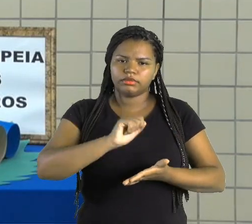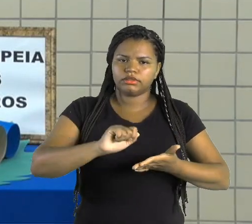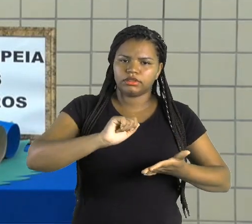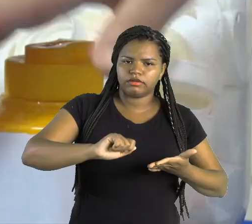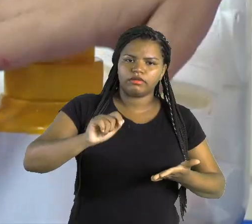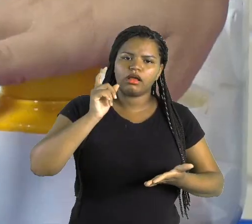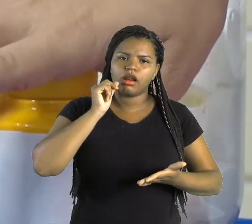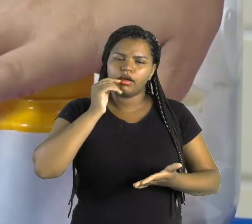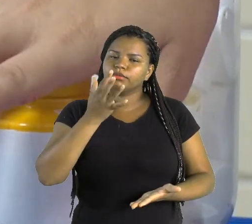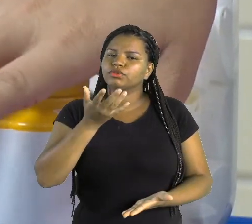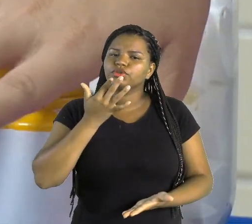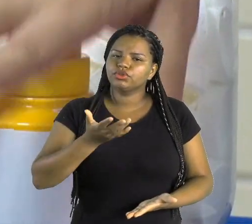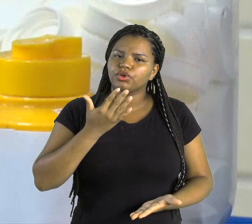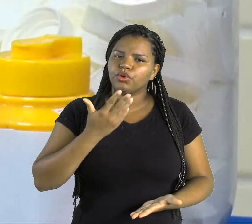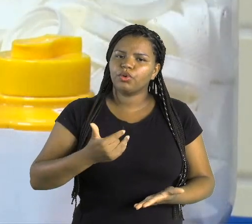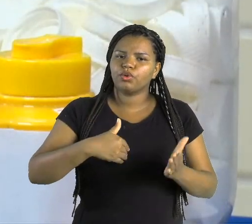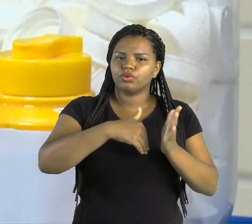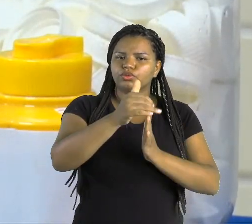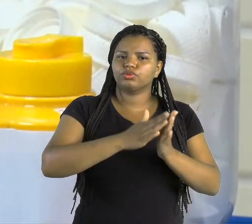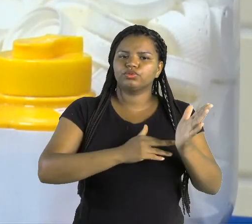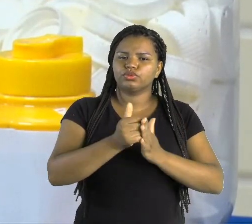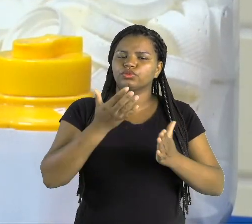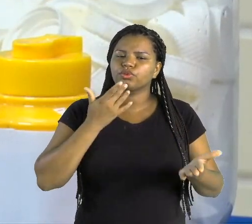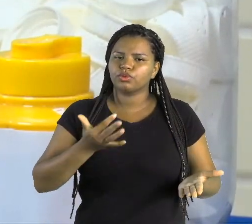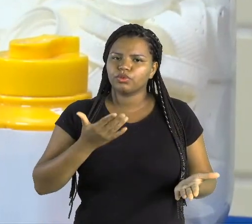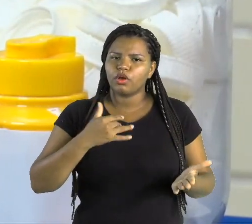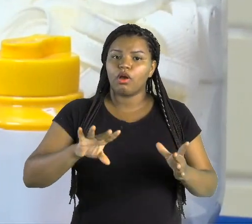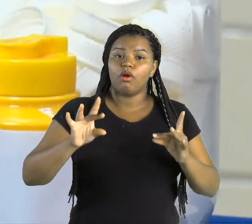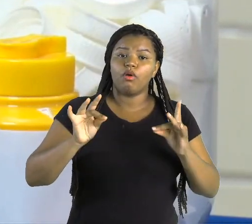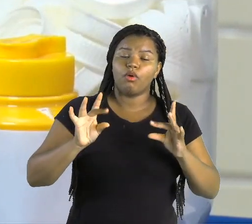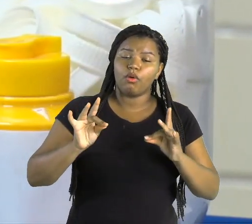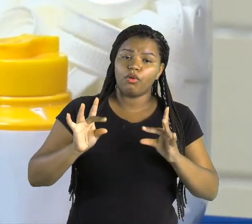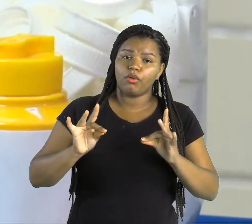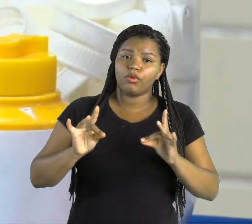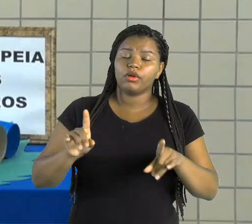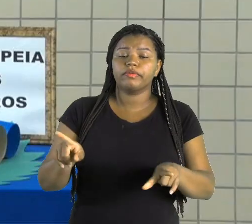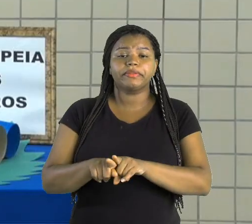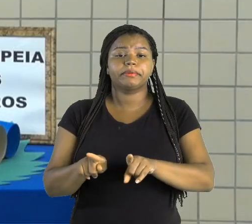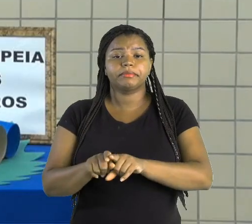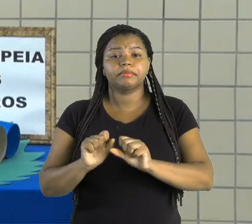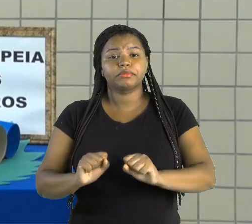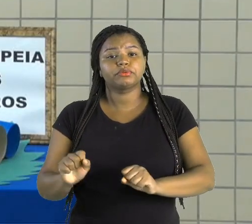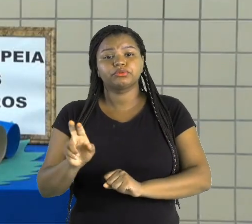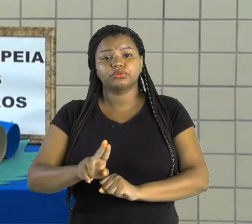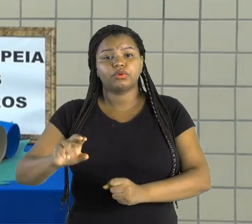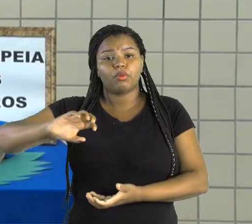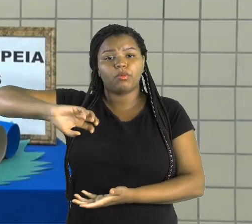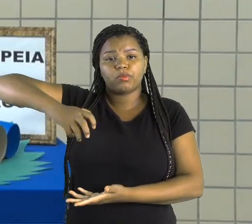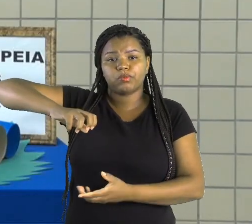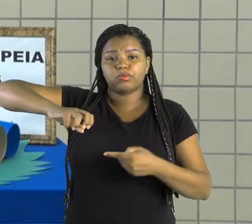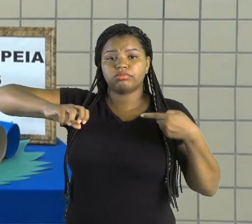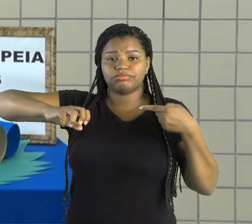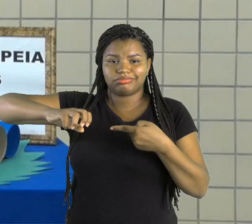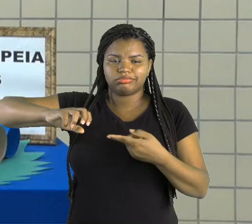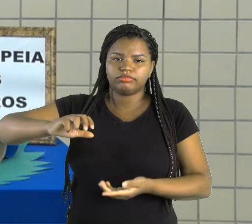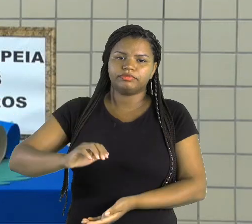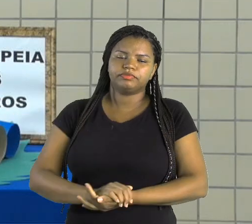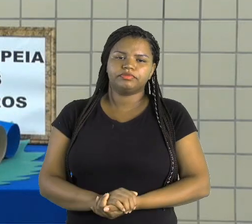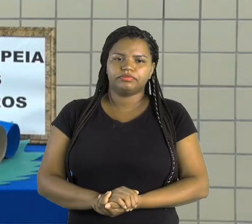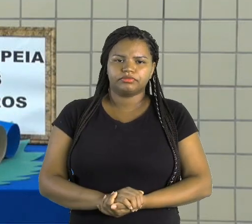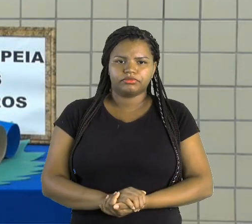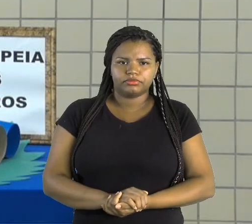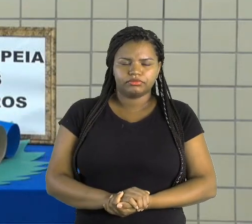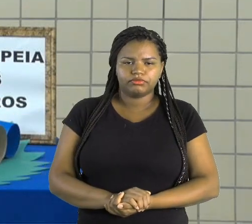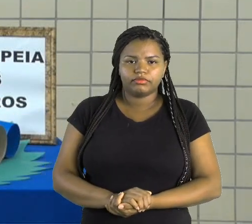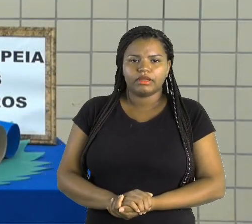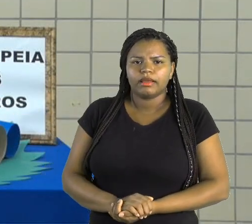cor, tinta guache, cola e também pode ser utilizado tampinhas de garrafa. Qual vai ser a